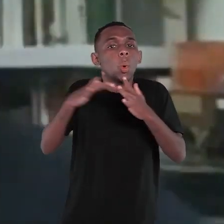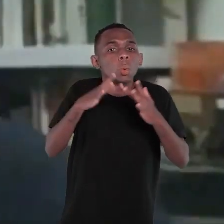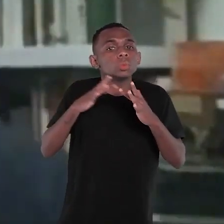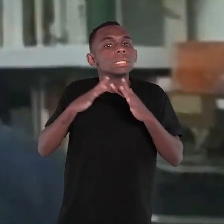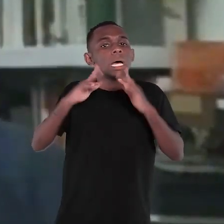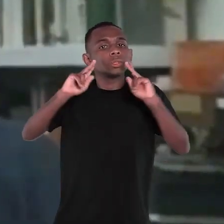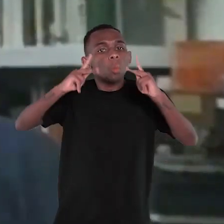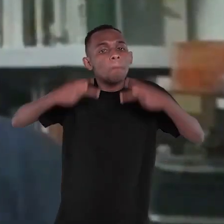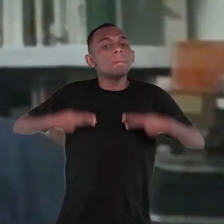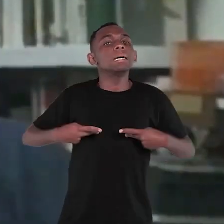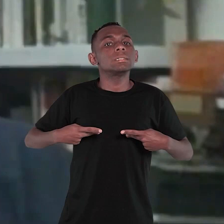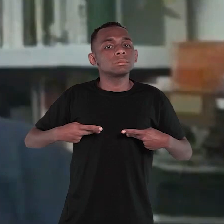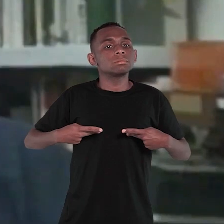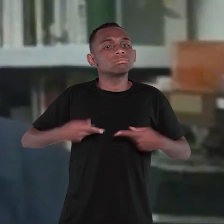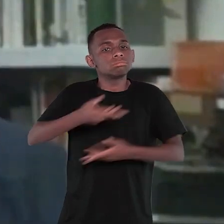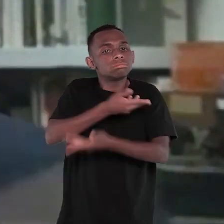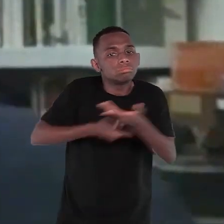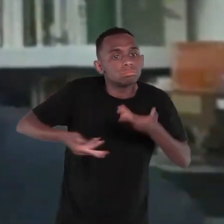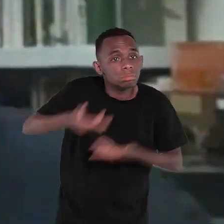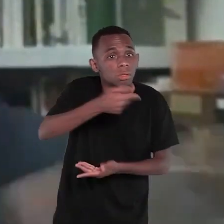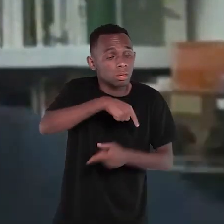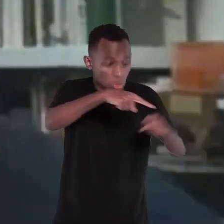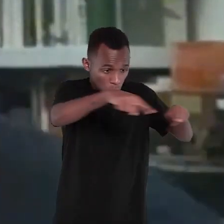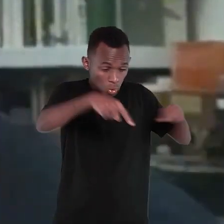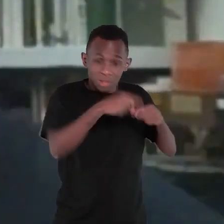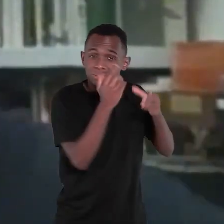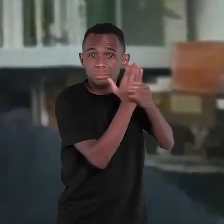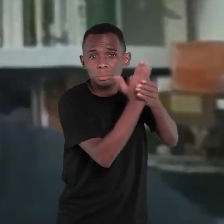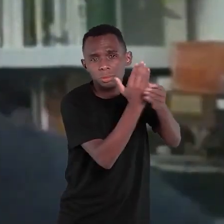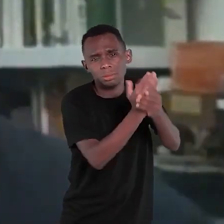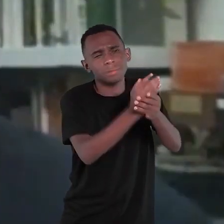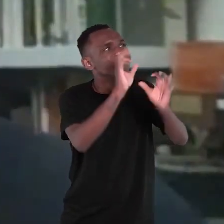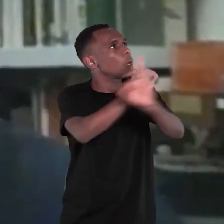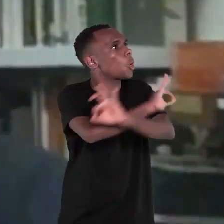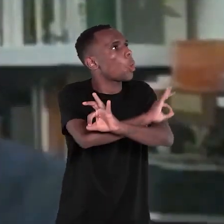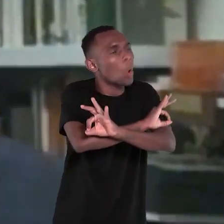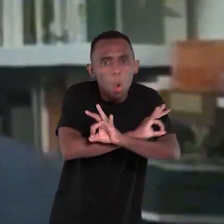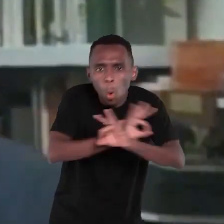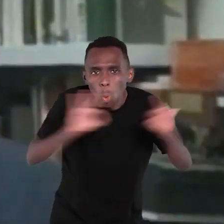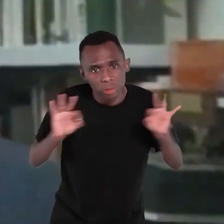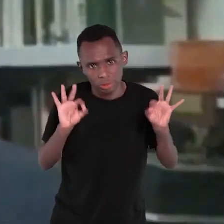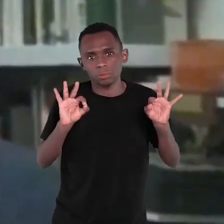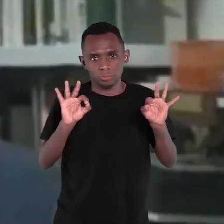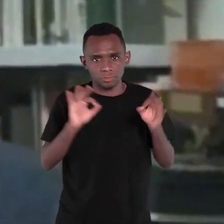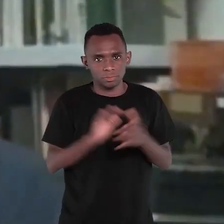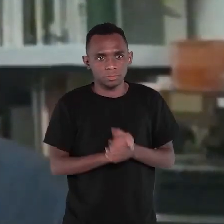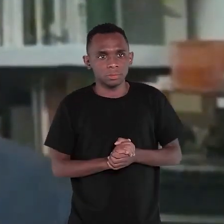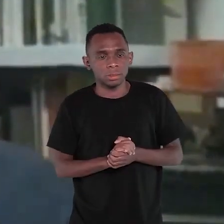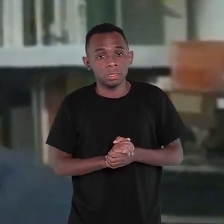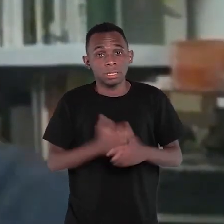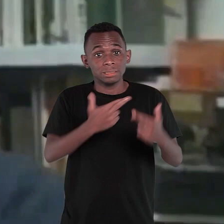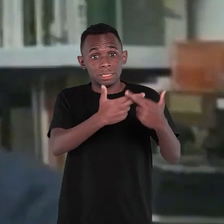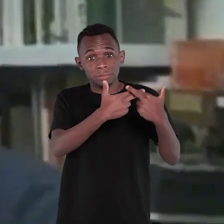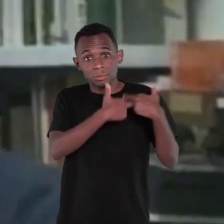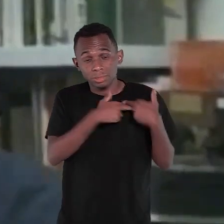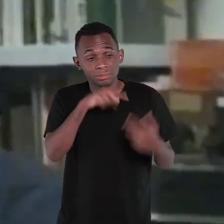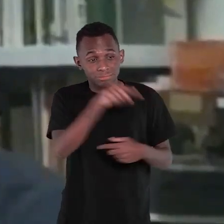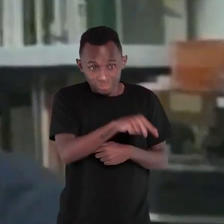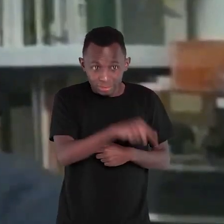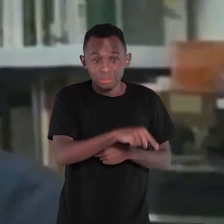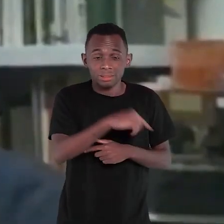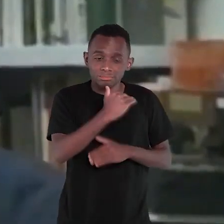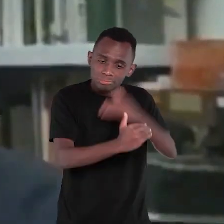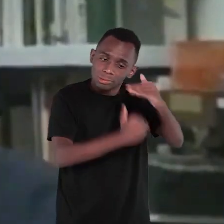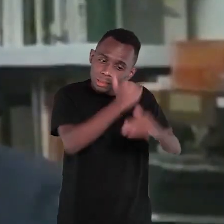contato humano, a biblioteca é um lugar autêntico para você fazer isso, né? Esse papel ele